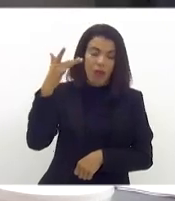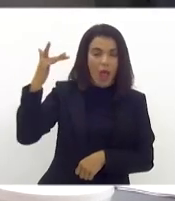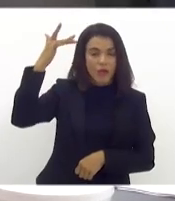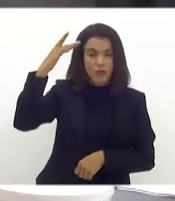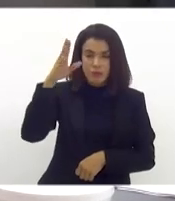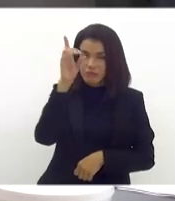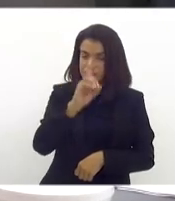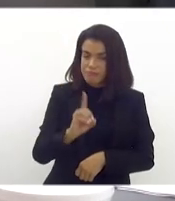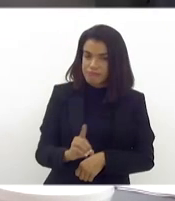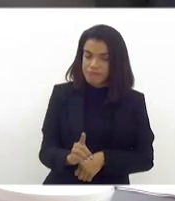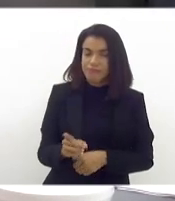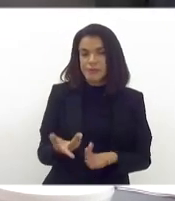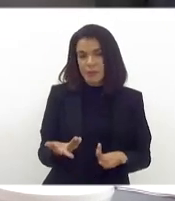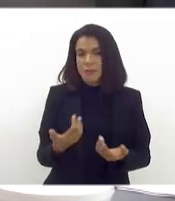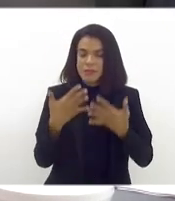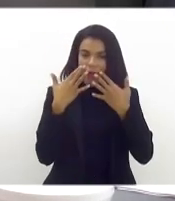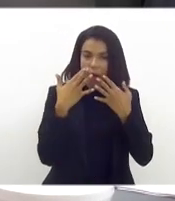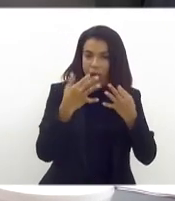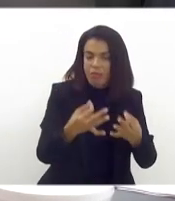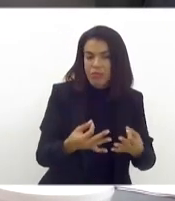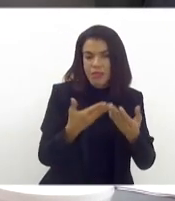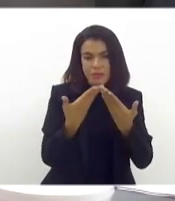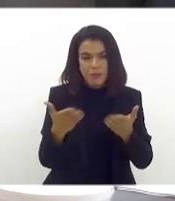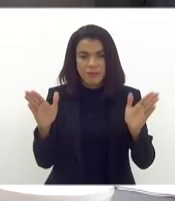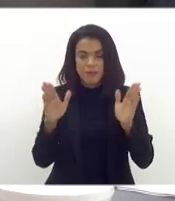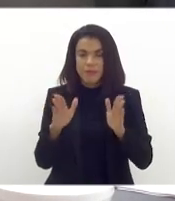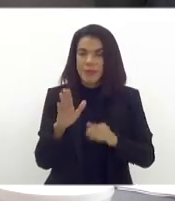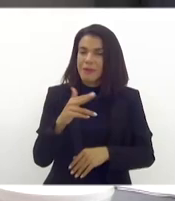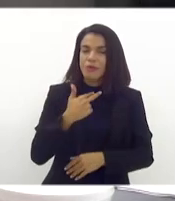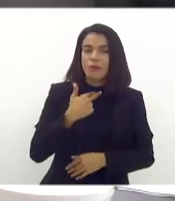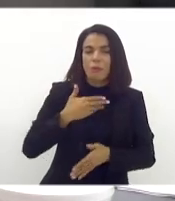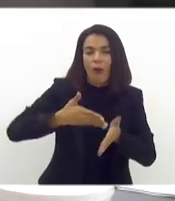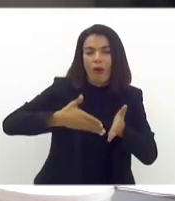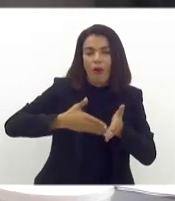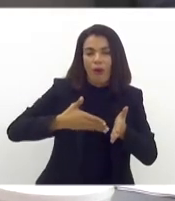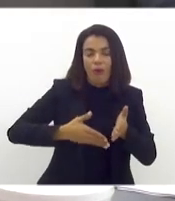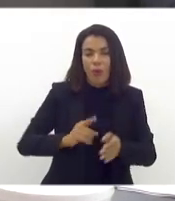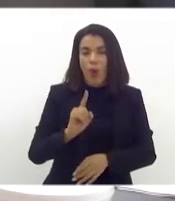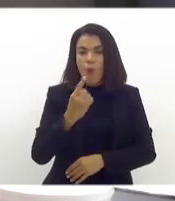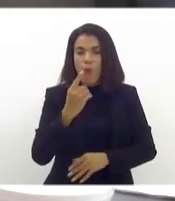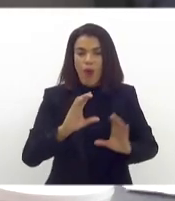cotidianos ampliados pelas atenções todas que requer. Mas não pode se restringir a um grupo. Tem que